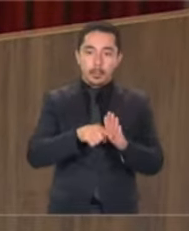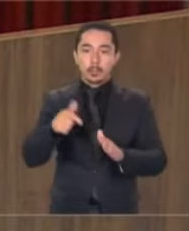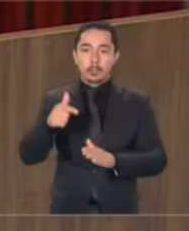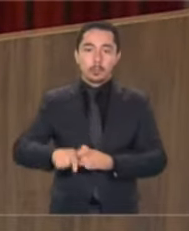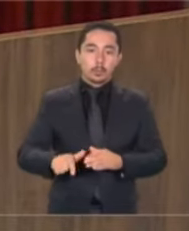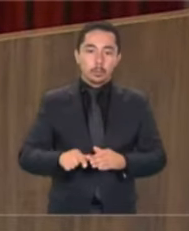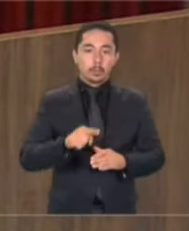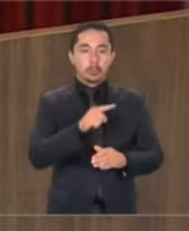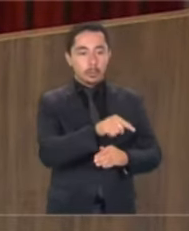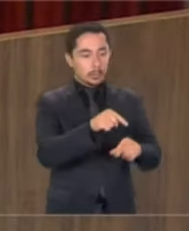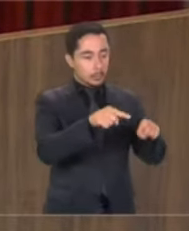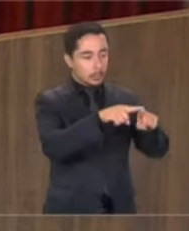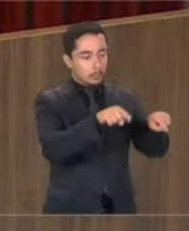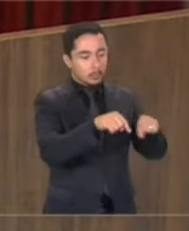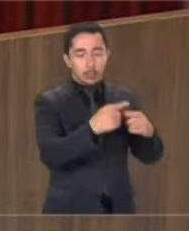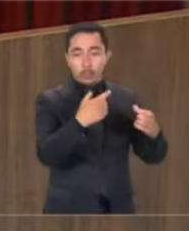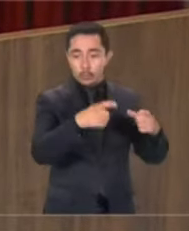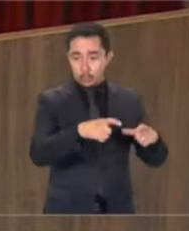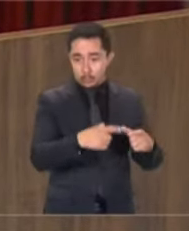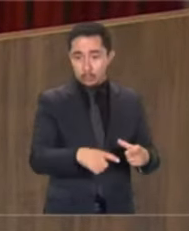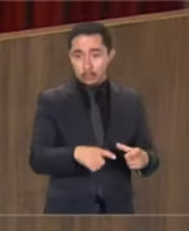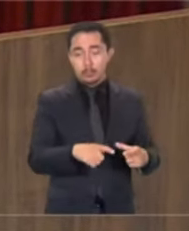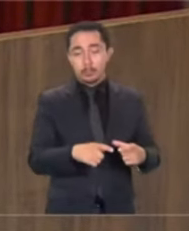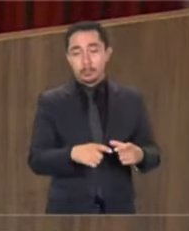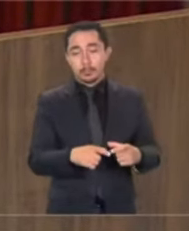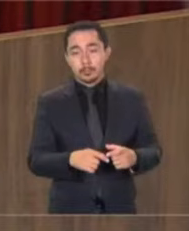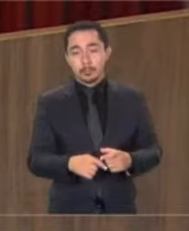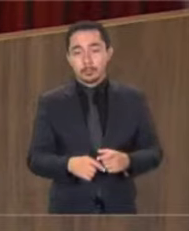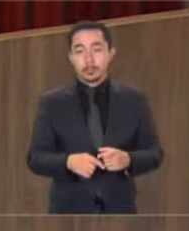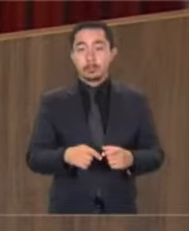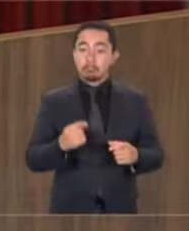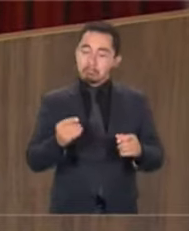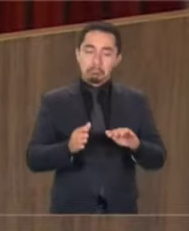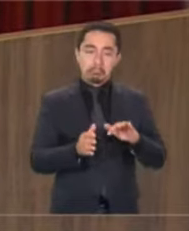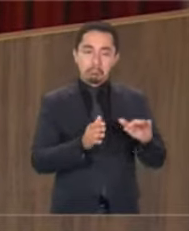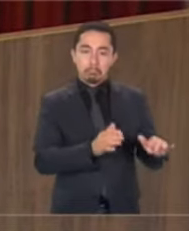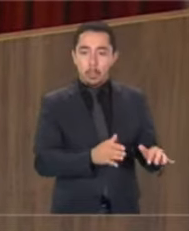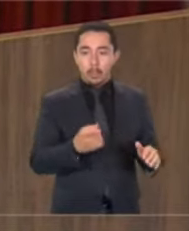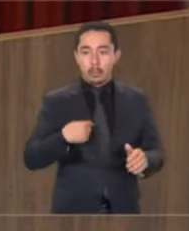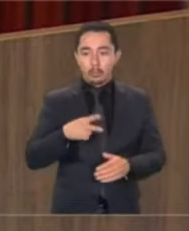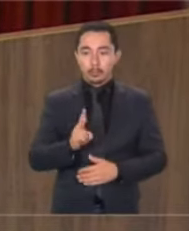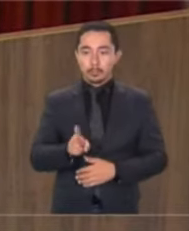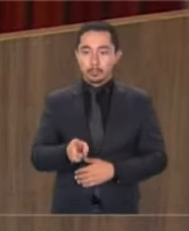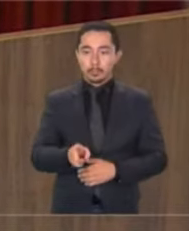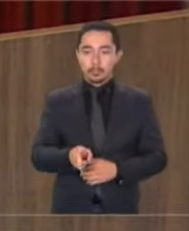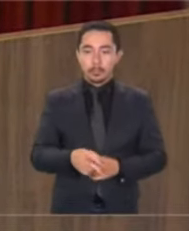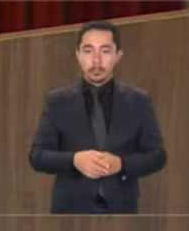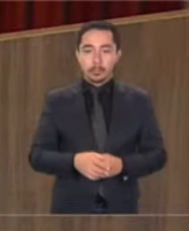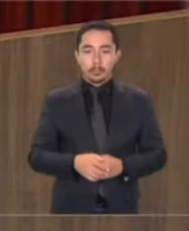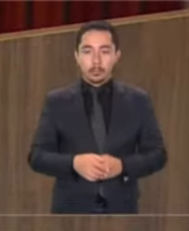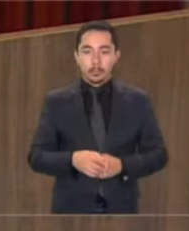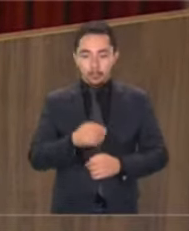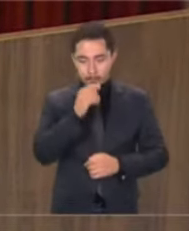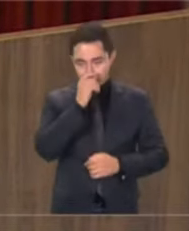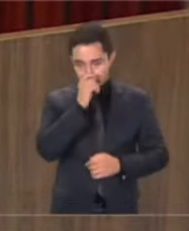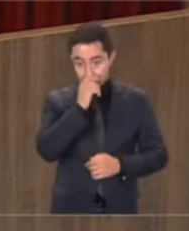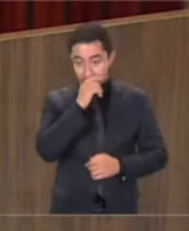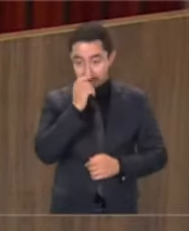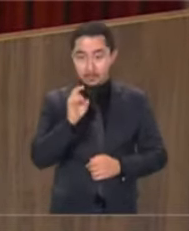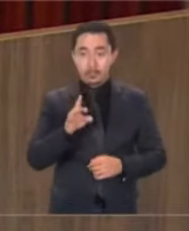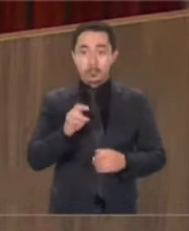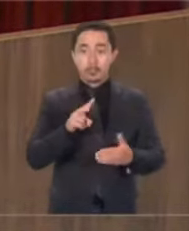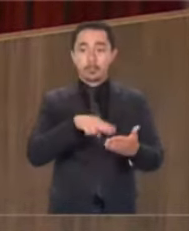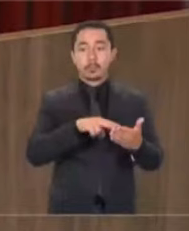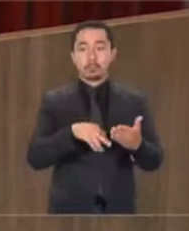entendimento, pela Corte Regional. Superado esse aspecto, prossigo aqui e farei uma leitura